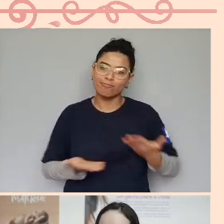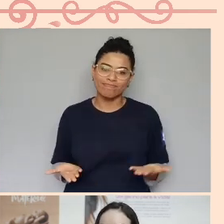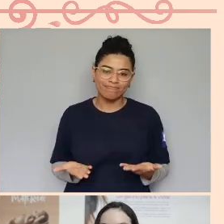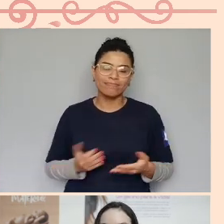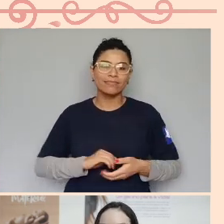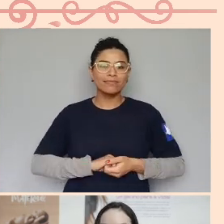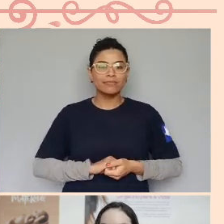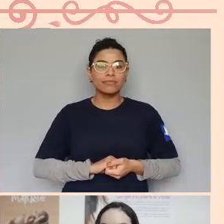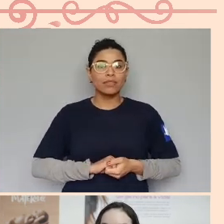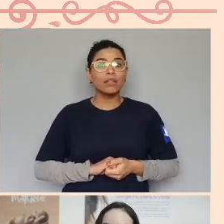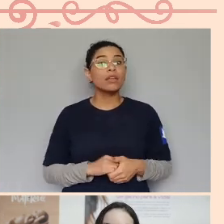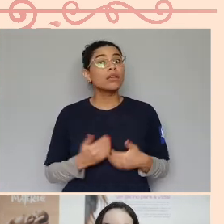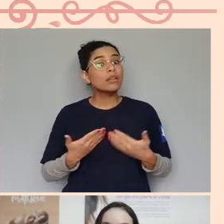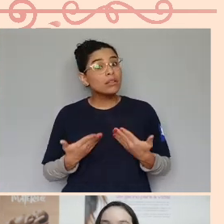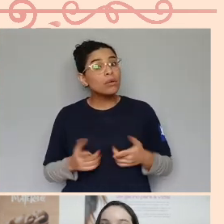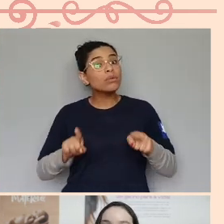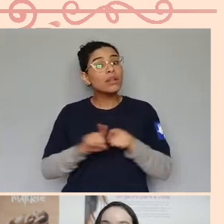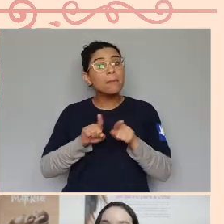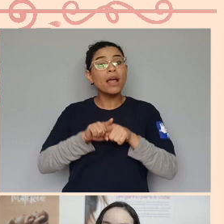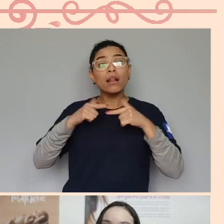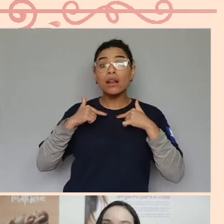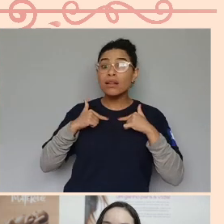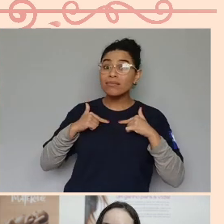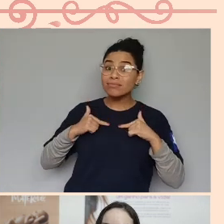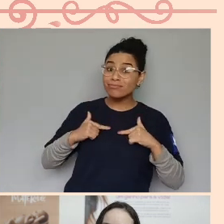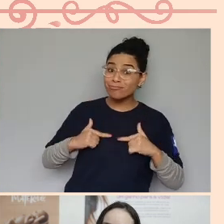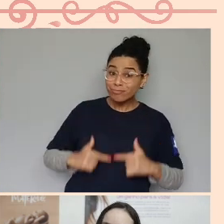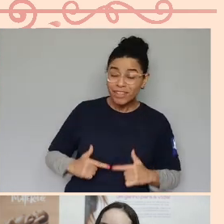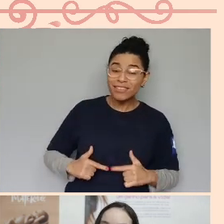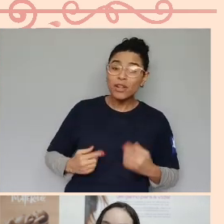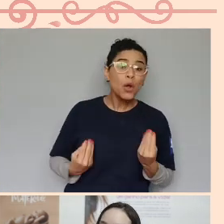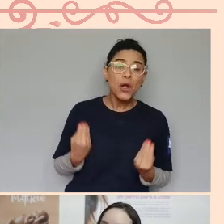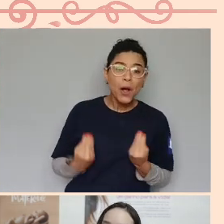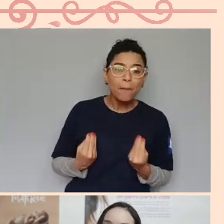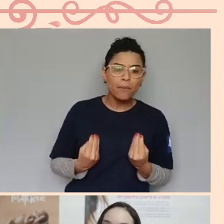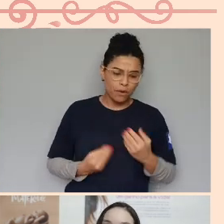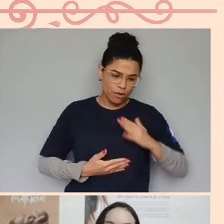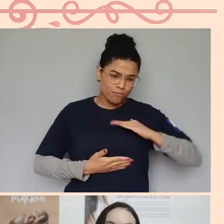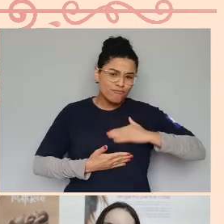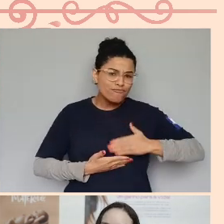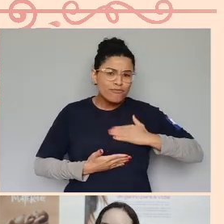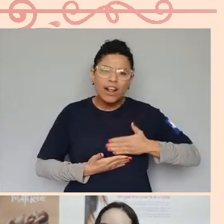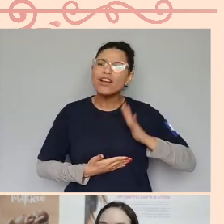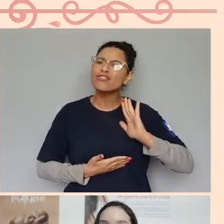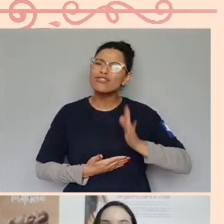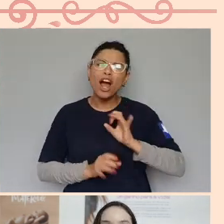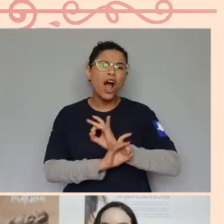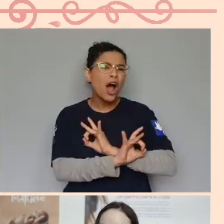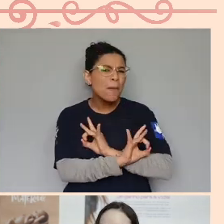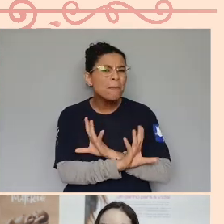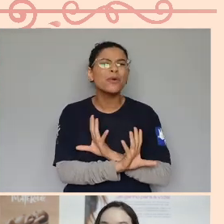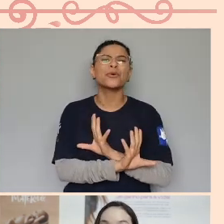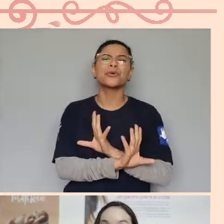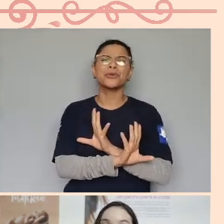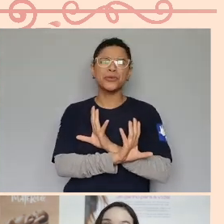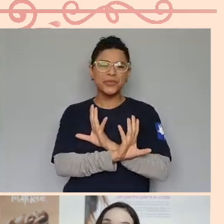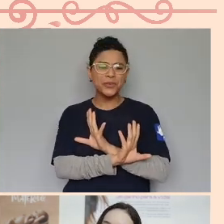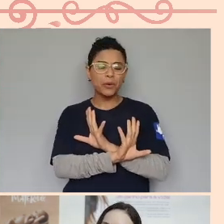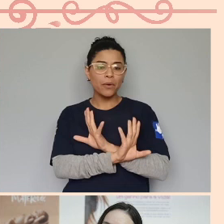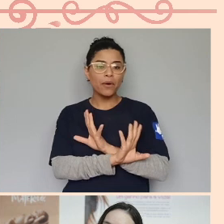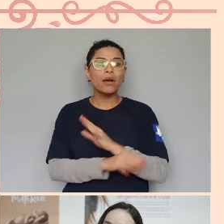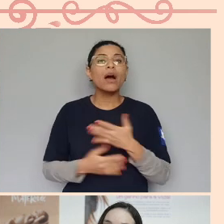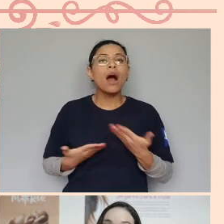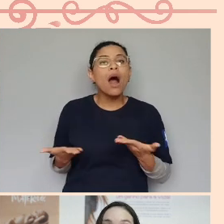né? O leite materno, ele já tá com a higiene pronta, né? Basta higienizar o seio com o próprio leite da mãe, com água. Já